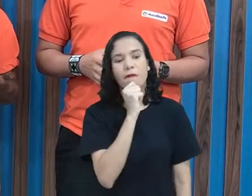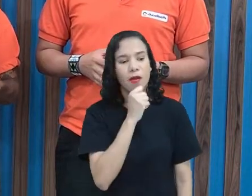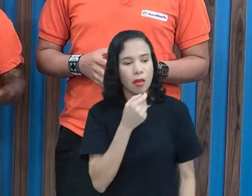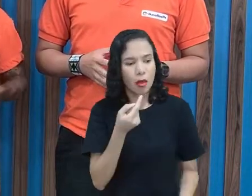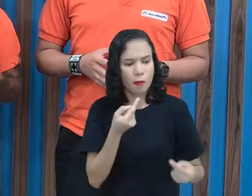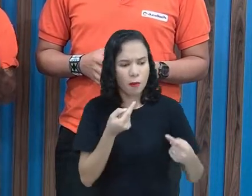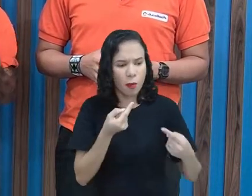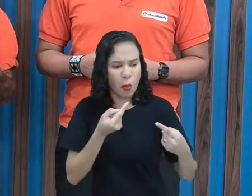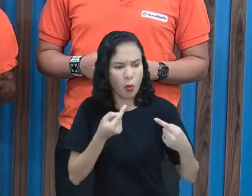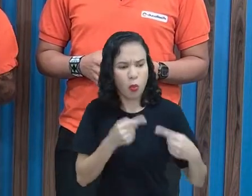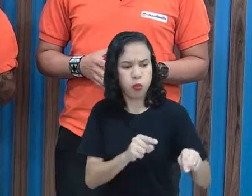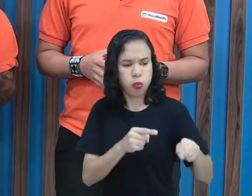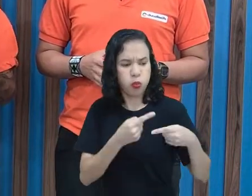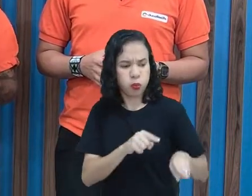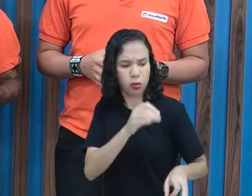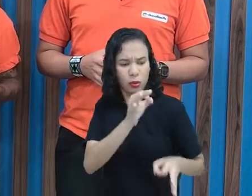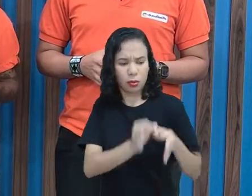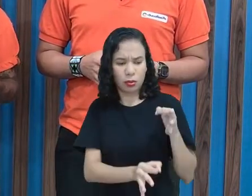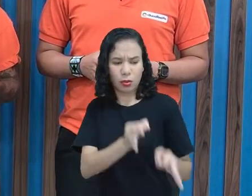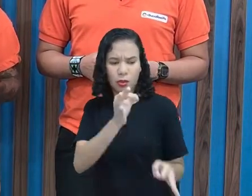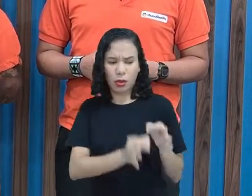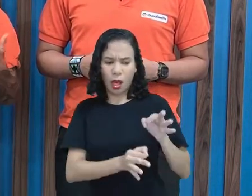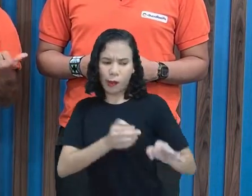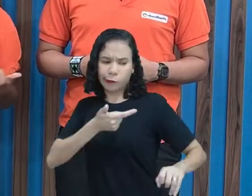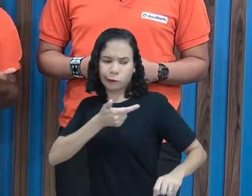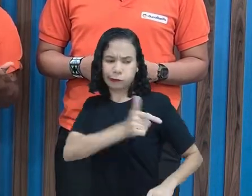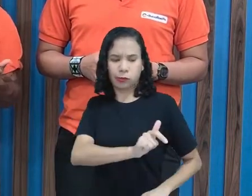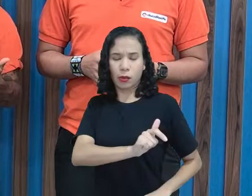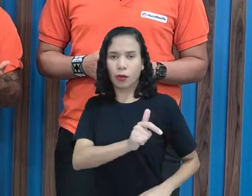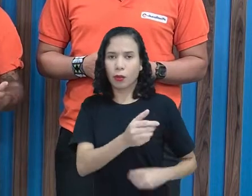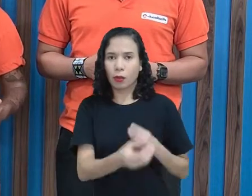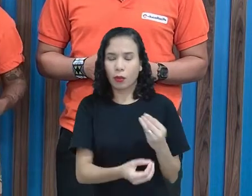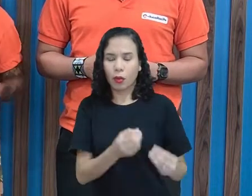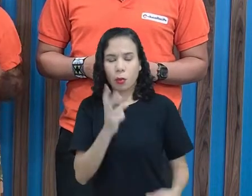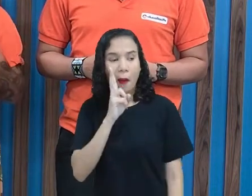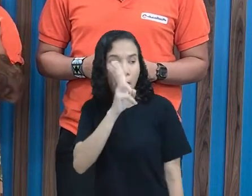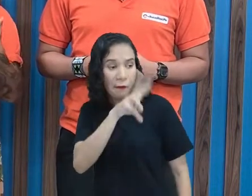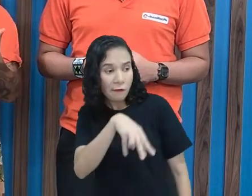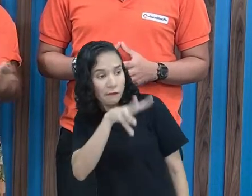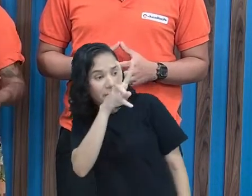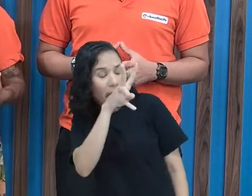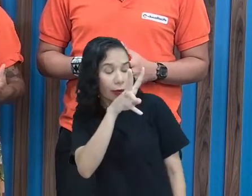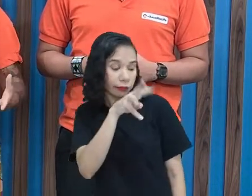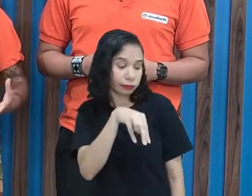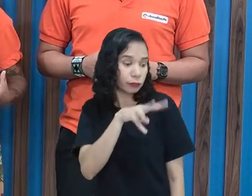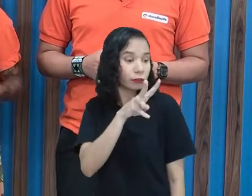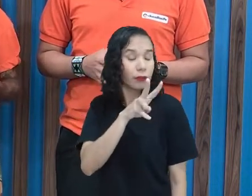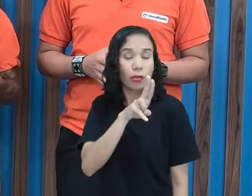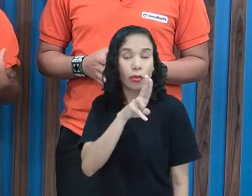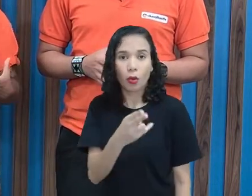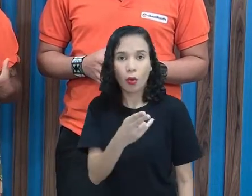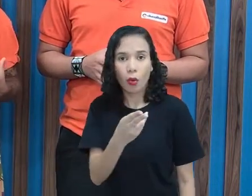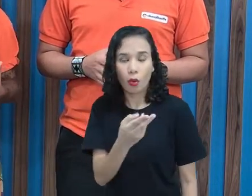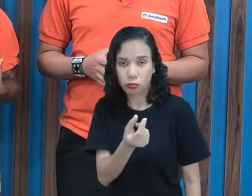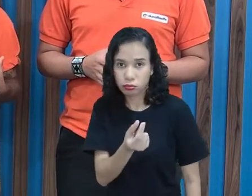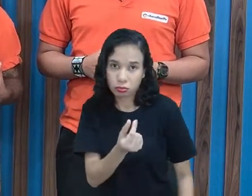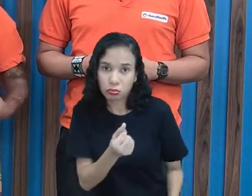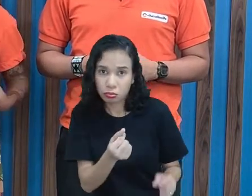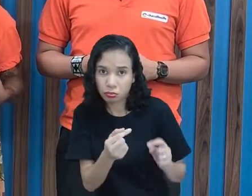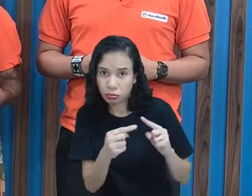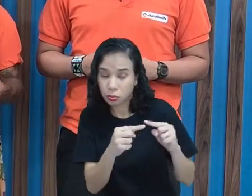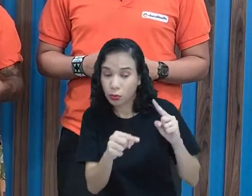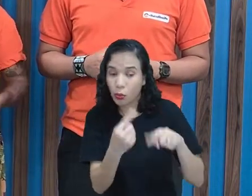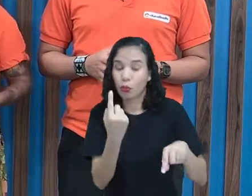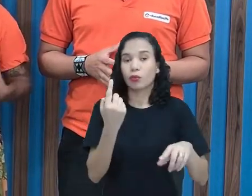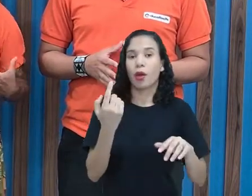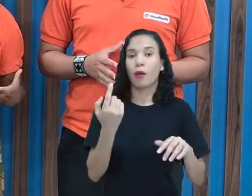julgadas conforme elas aparentam, conforme a sua ascensão social ou não. Por